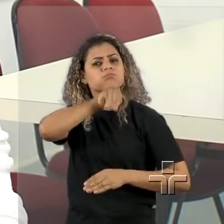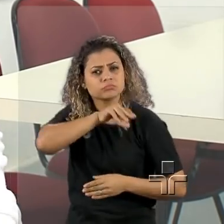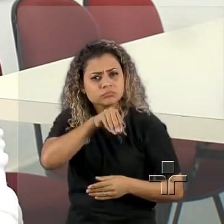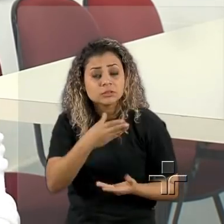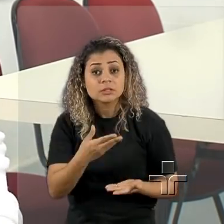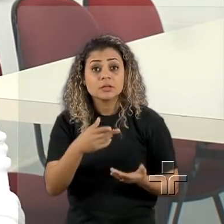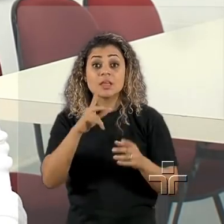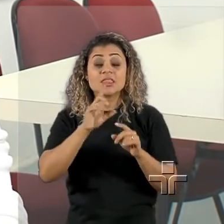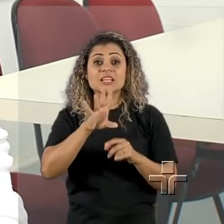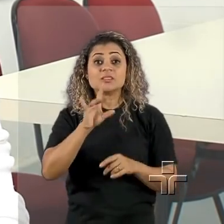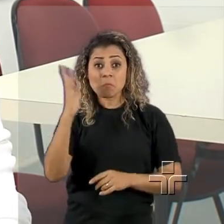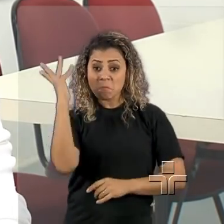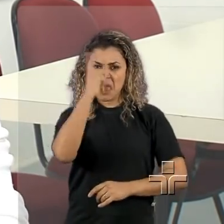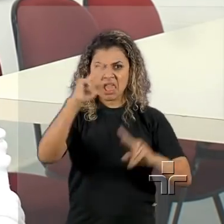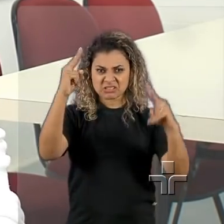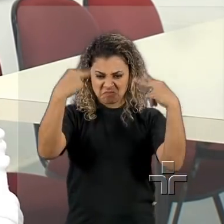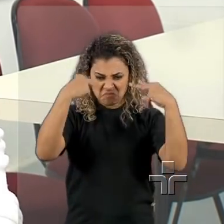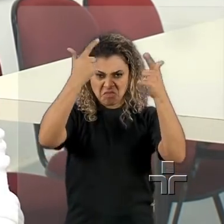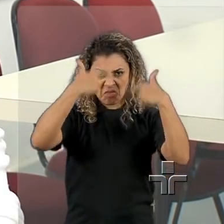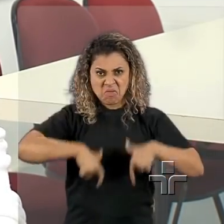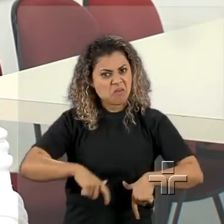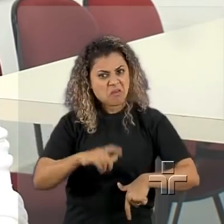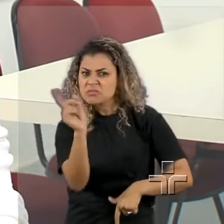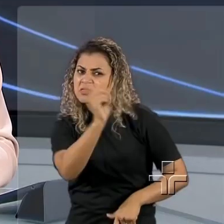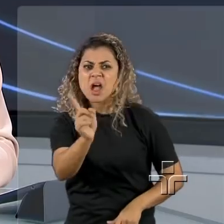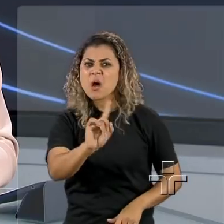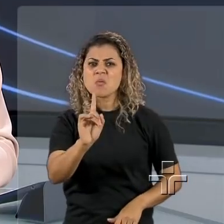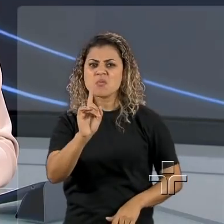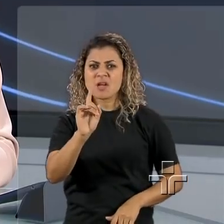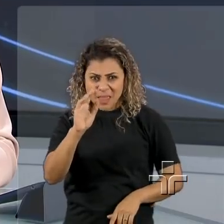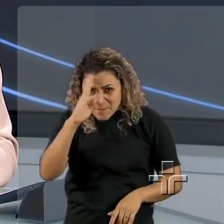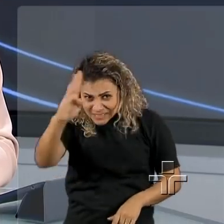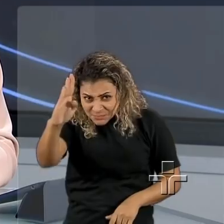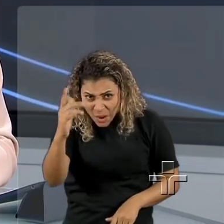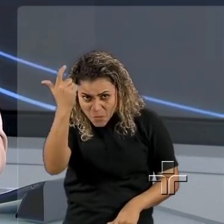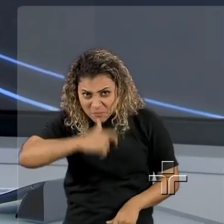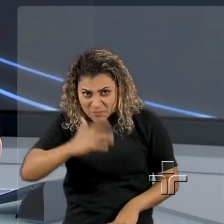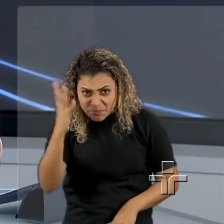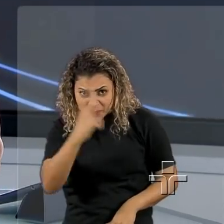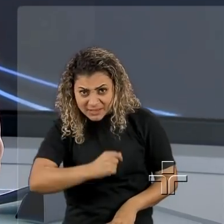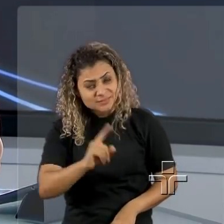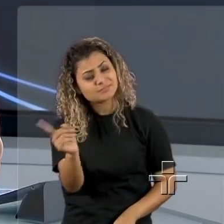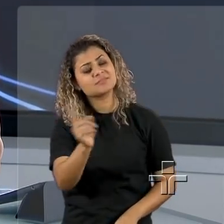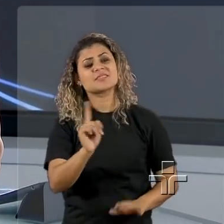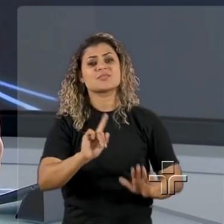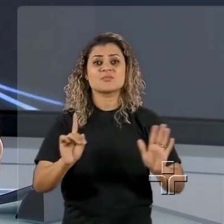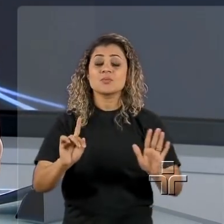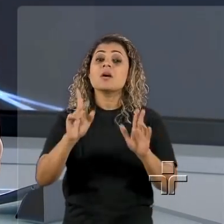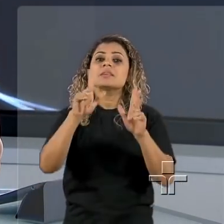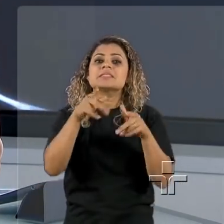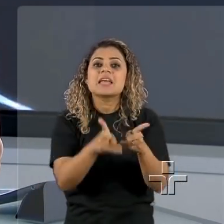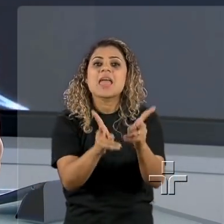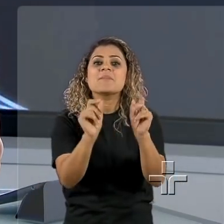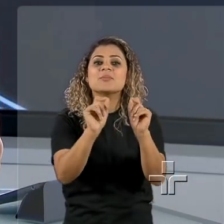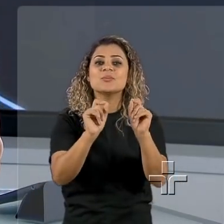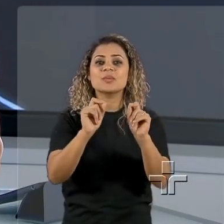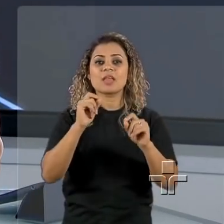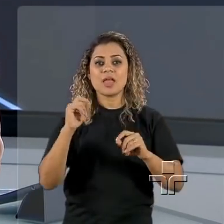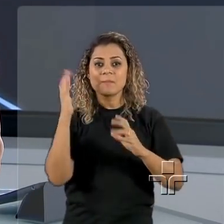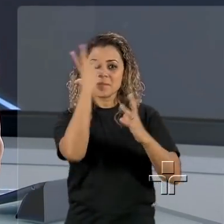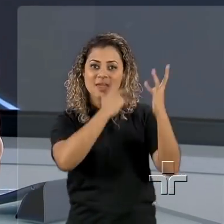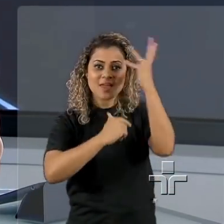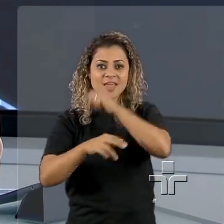2,5 cm de cintura a mais do que exigia padrões da época. Hoje, alguns concursos abandonaram a estética